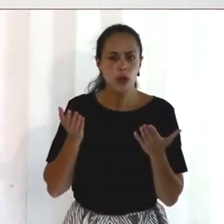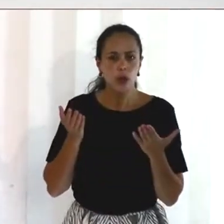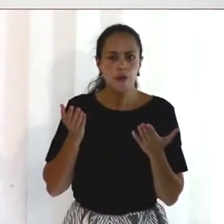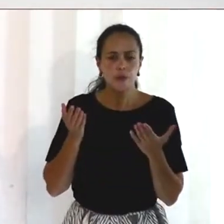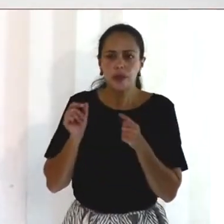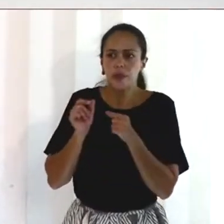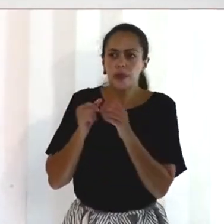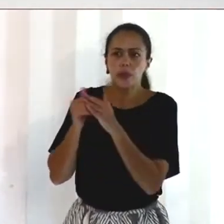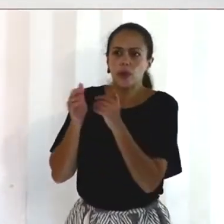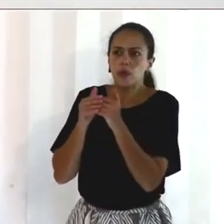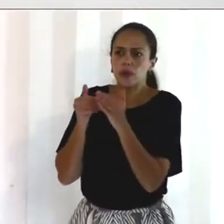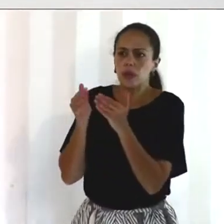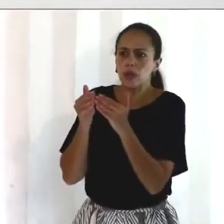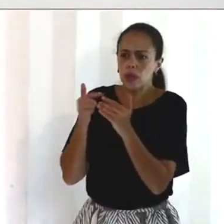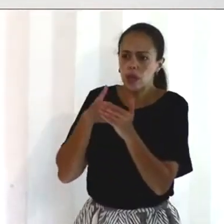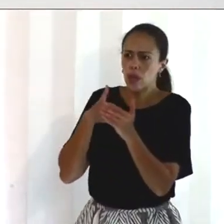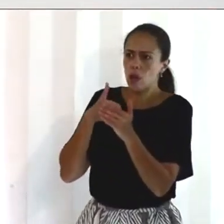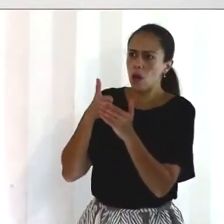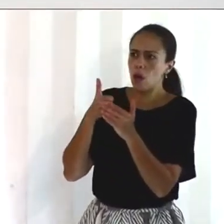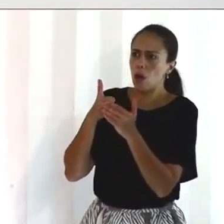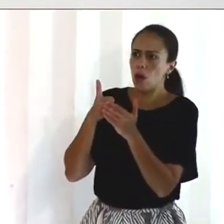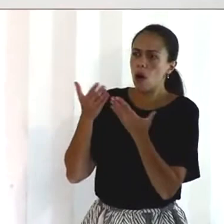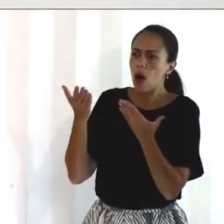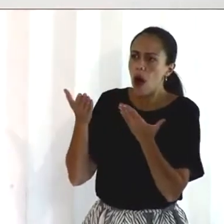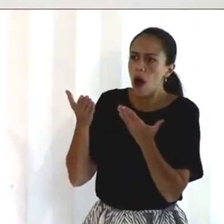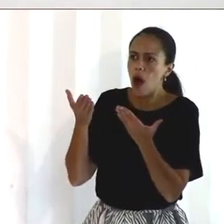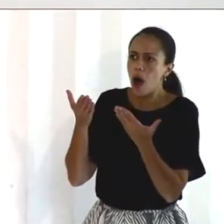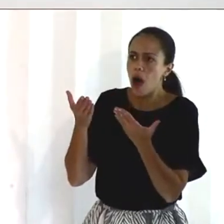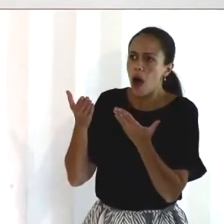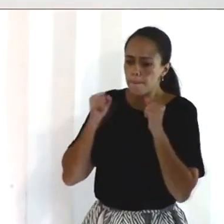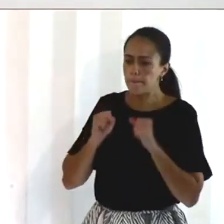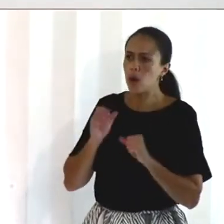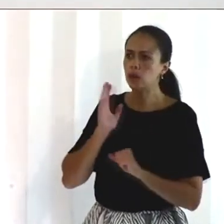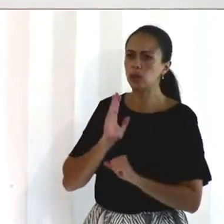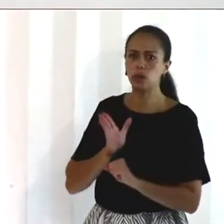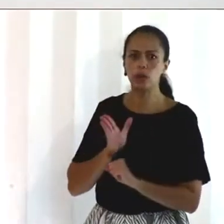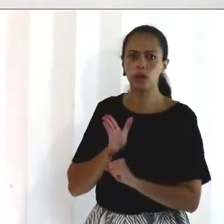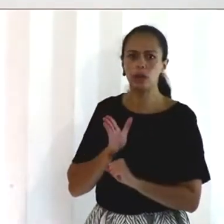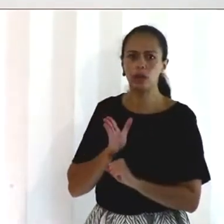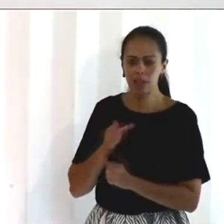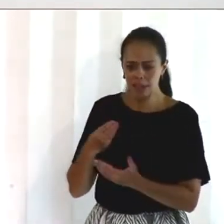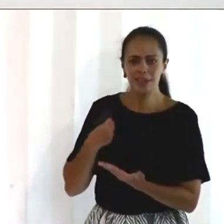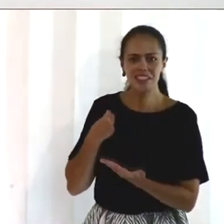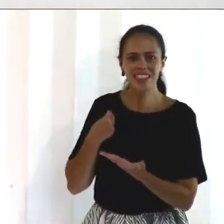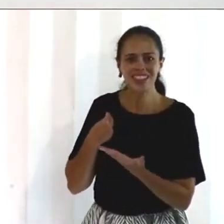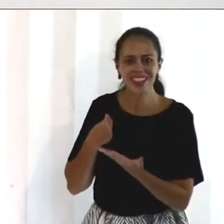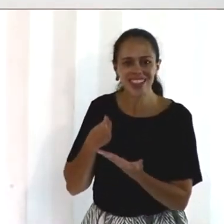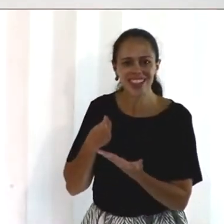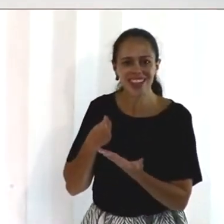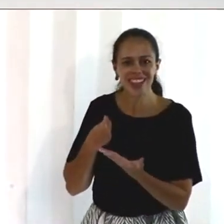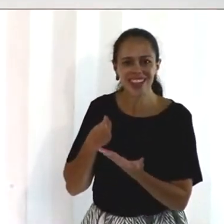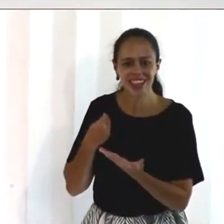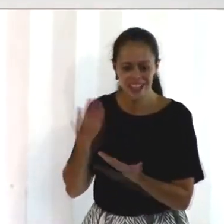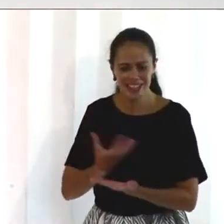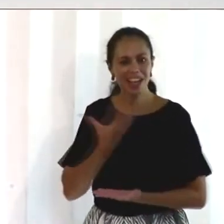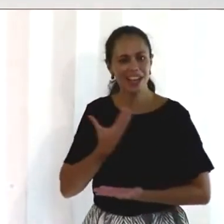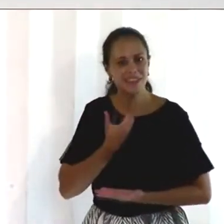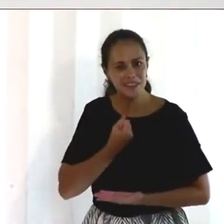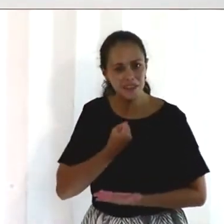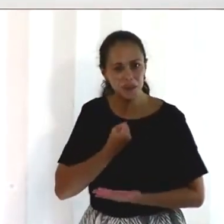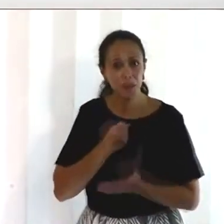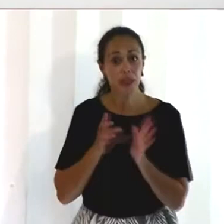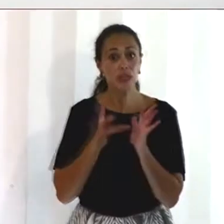autoridade. Quando Jesus Cristo disse, toda autoridade me foi dada nos céus e na terra, portanto, indo,